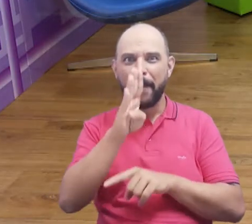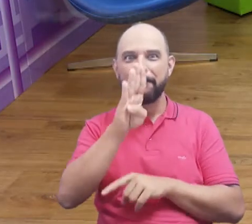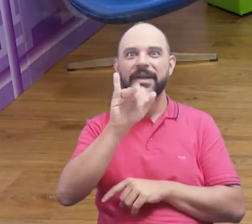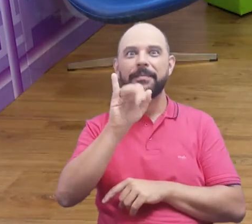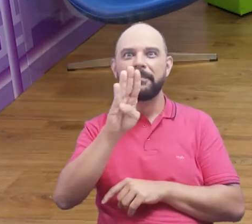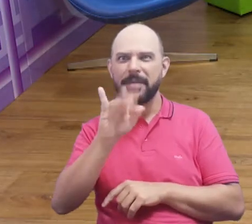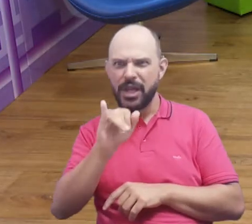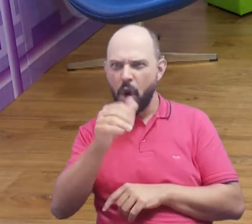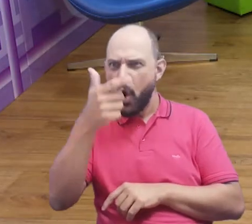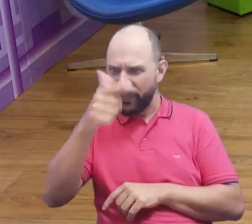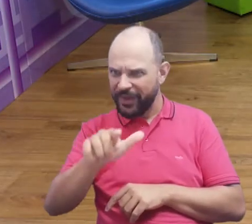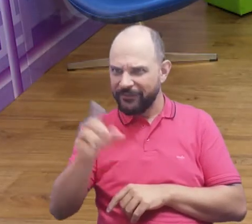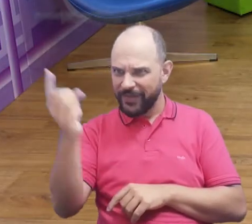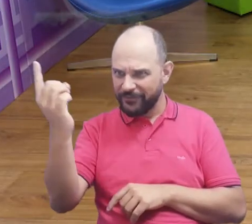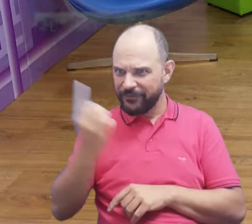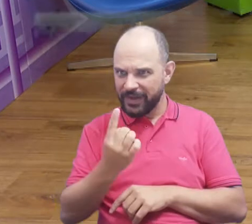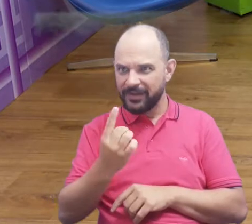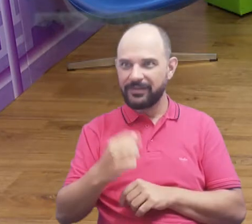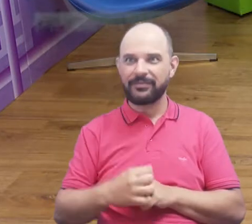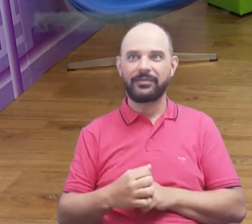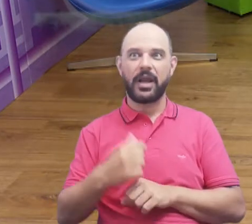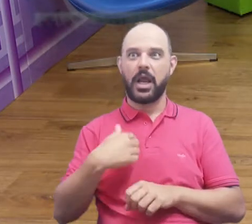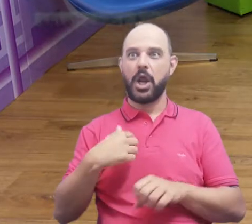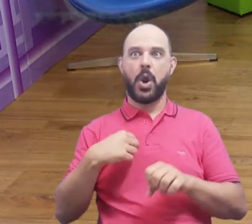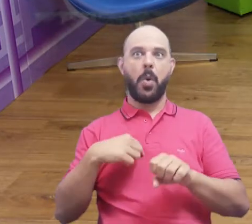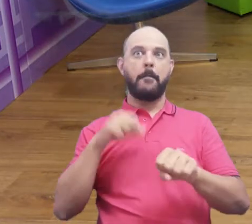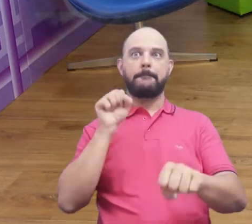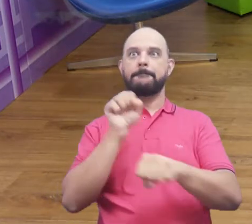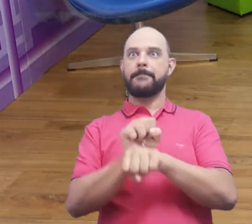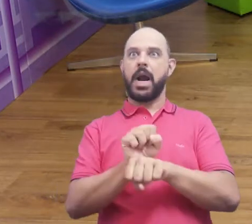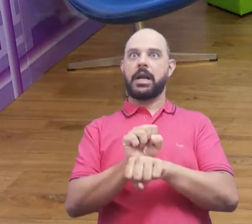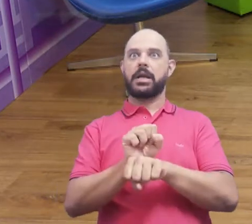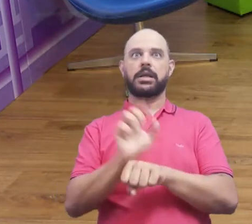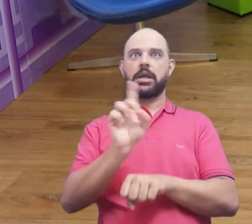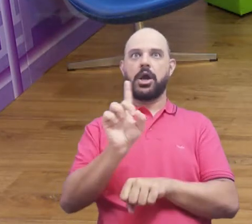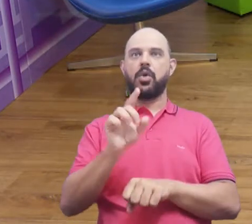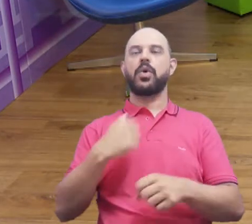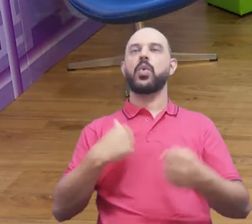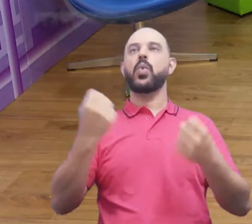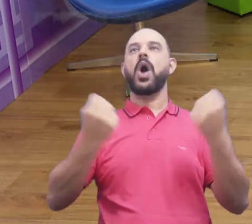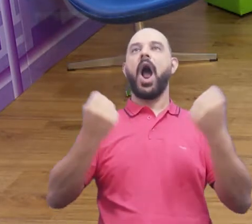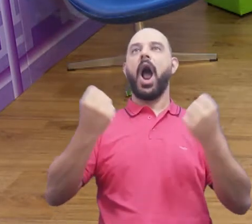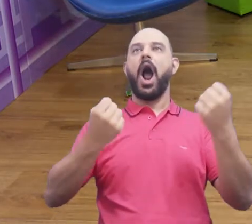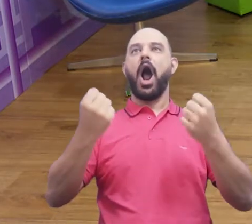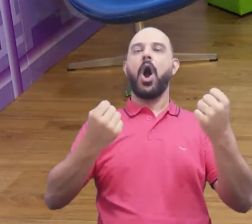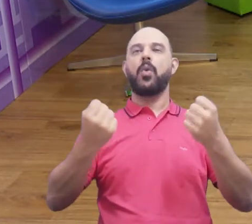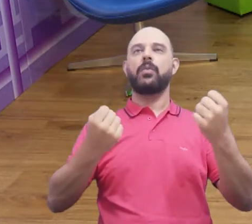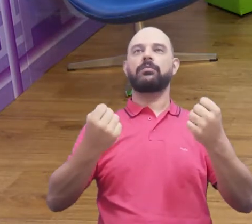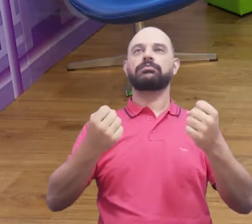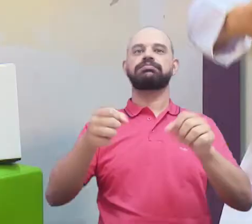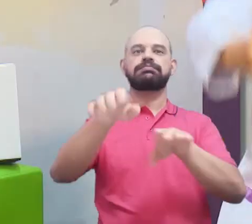Você por aqui novamente? Sim, mas calma, ainda não estacionei. Espera ainda que eu tô no carro.